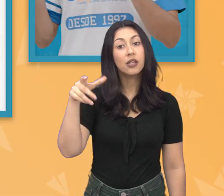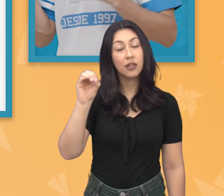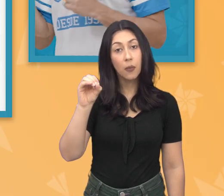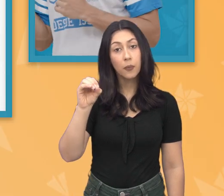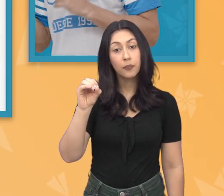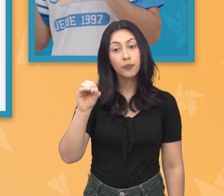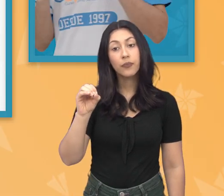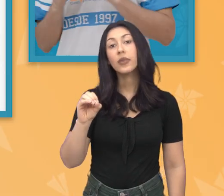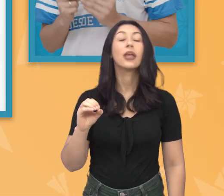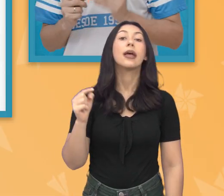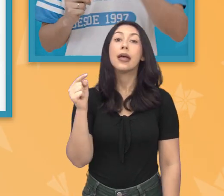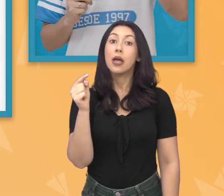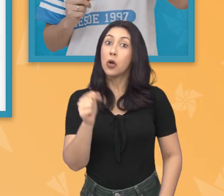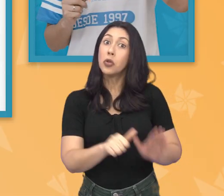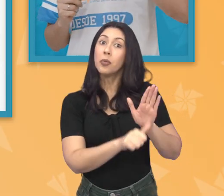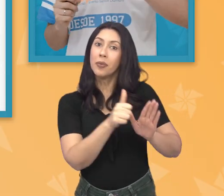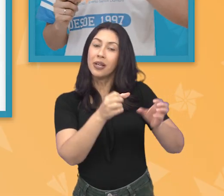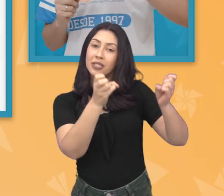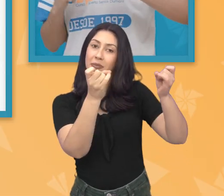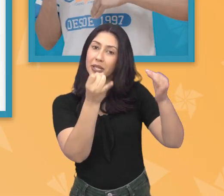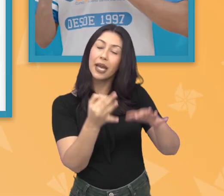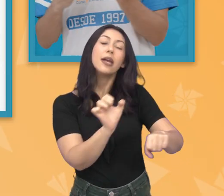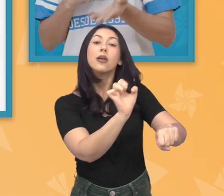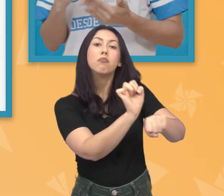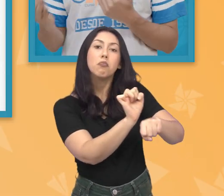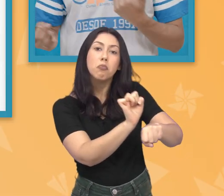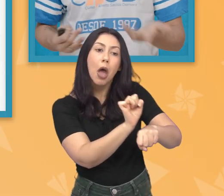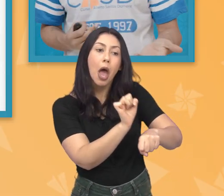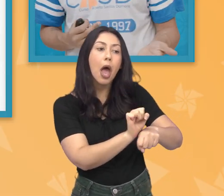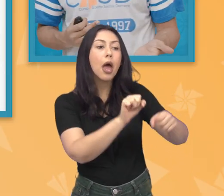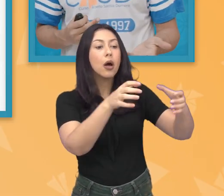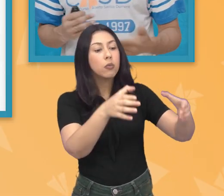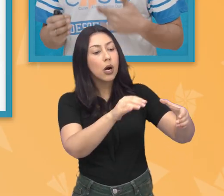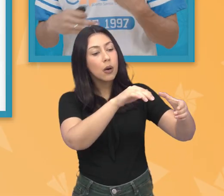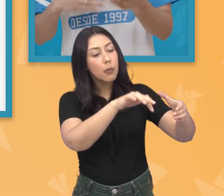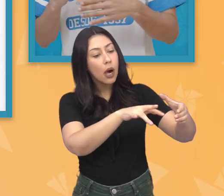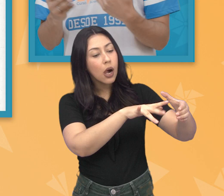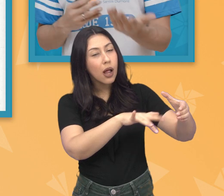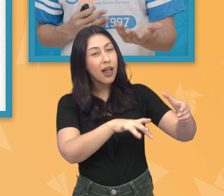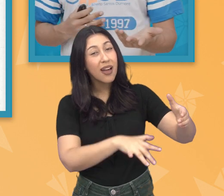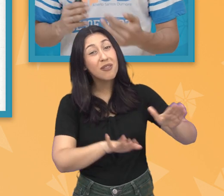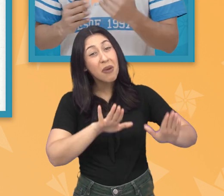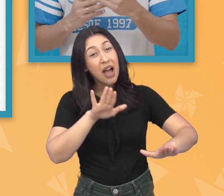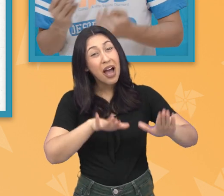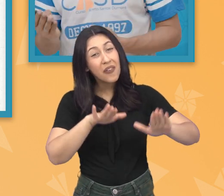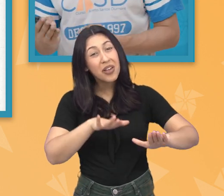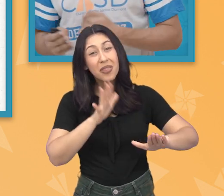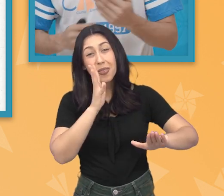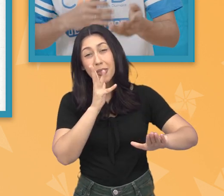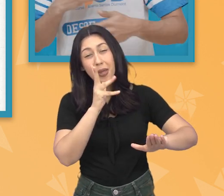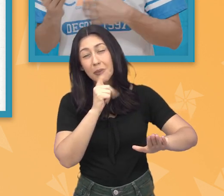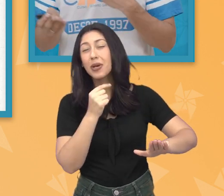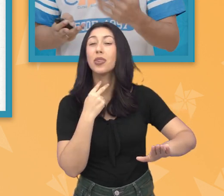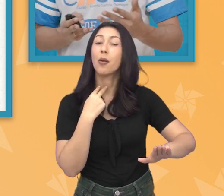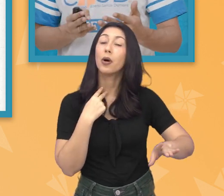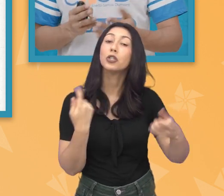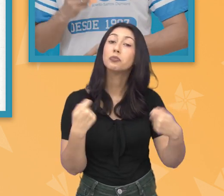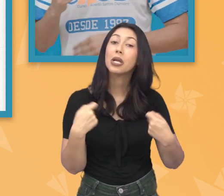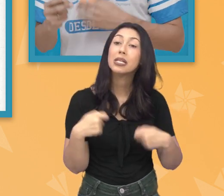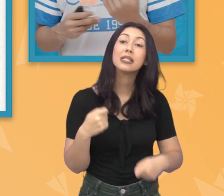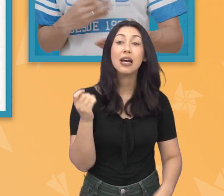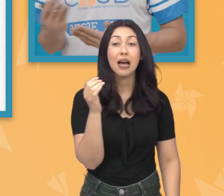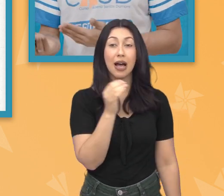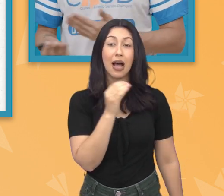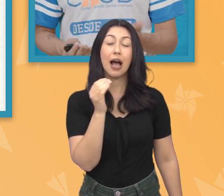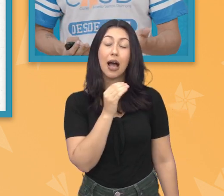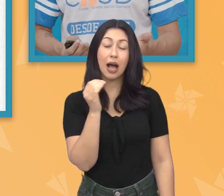antes, ali na decantação a gente deixa ele em repouso, só que às vezes a gente não tem tanto tempo para ficar esperando esse repouso, como eu falei, vai variar